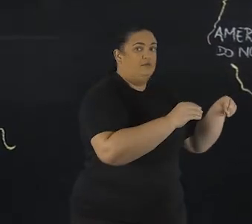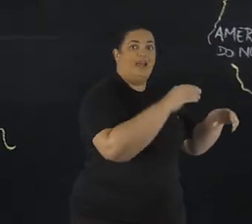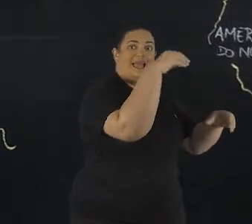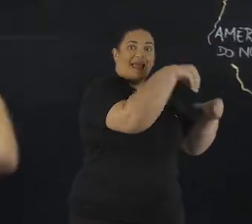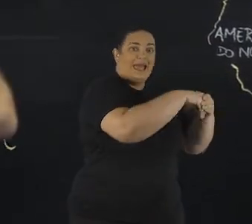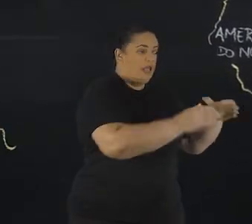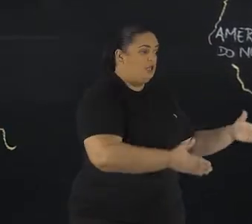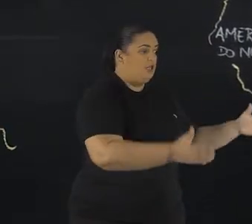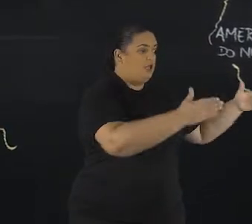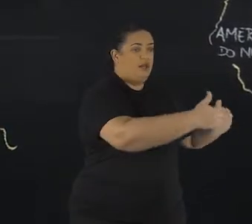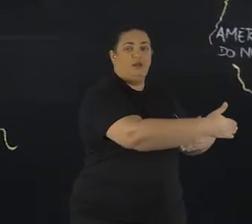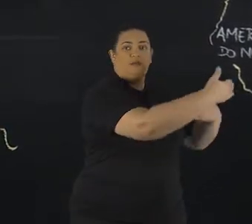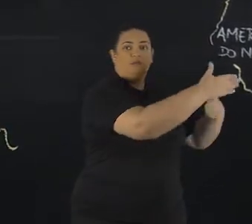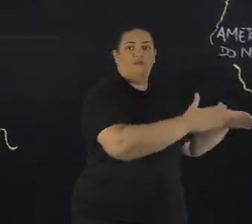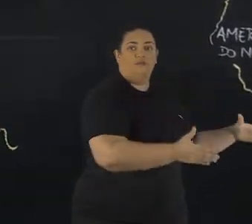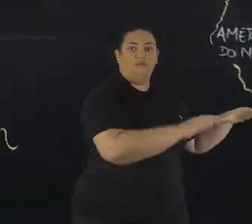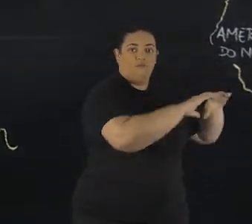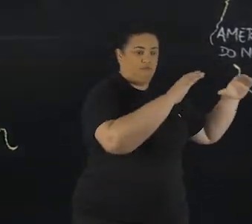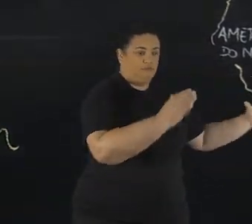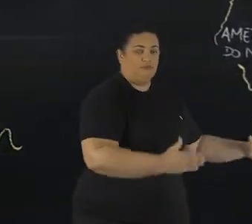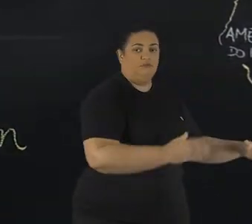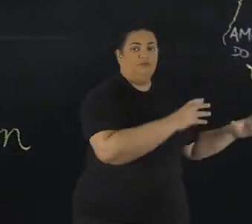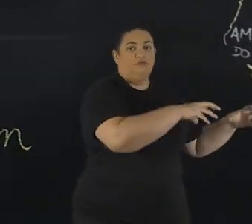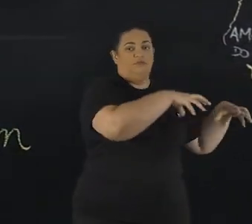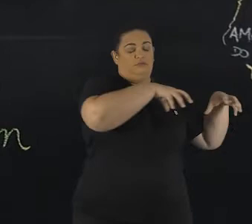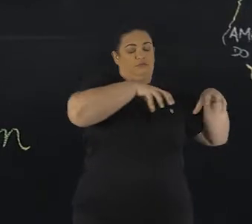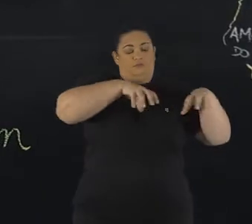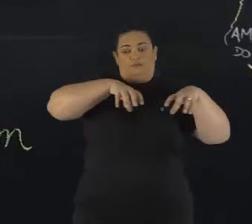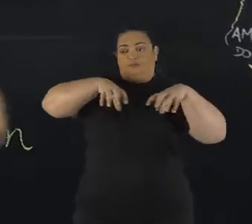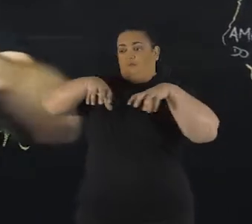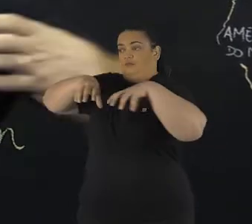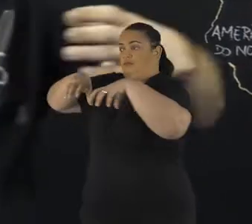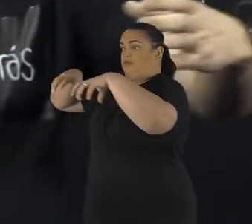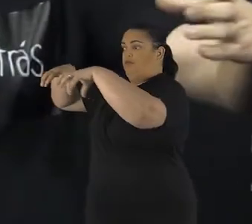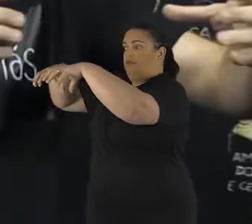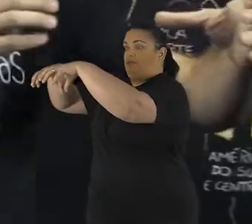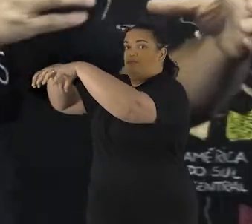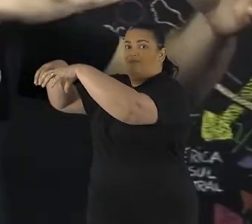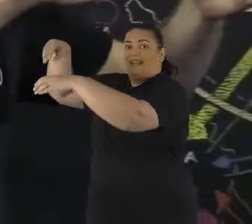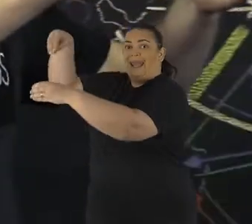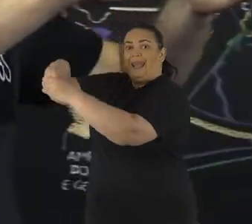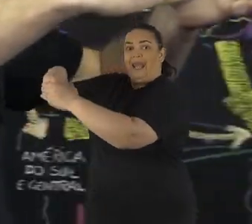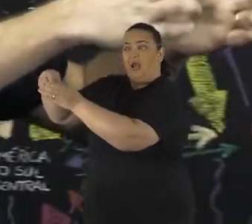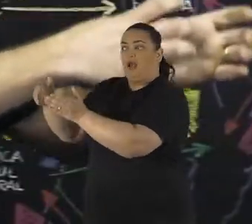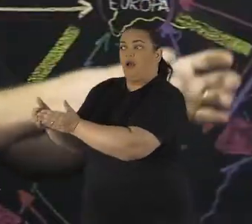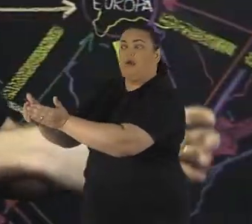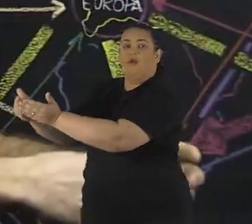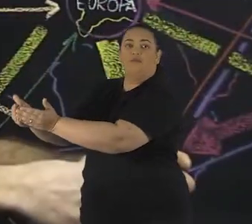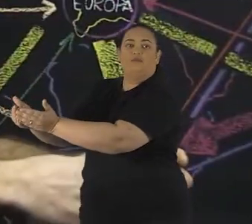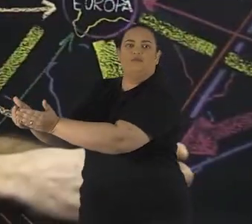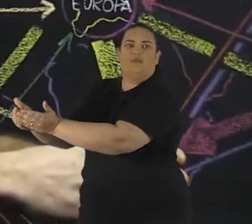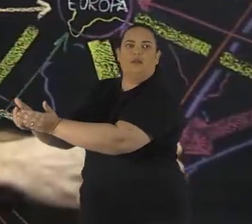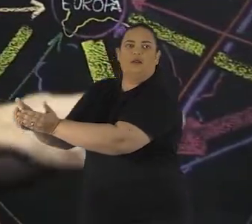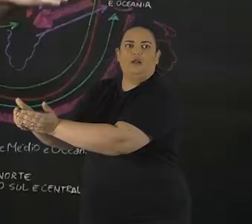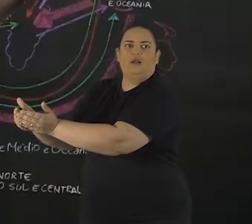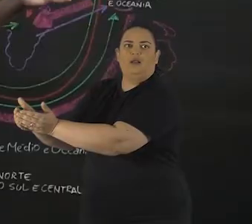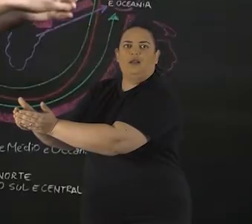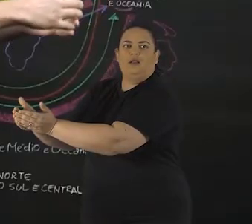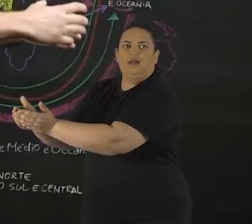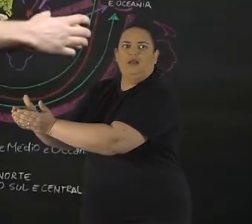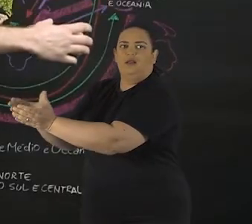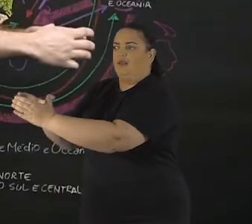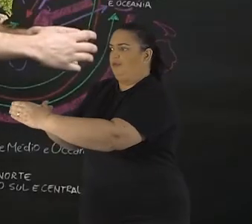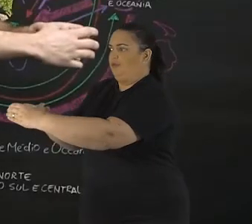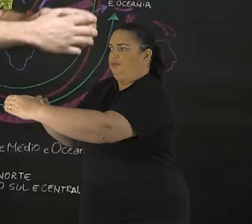lacrado. E esse mesmo container acaba saindo do caminhão e indo para o navio inteiro, que